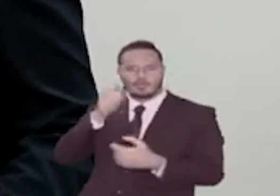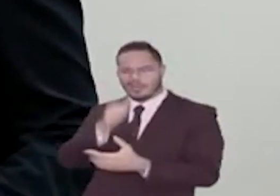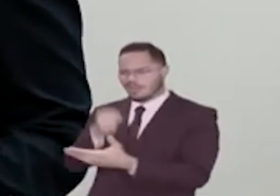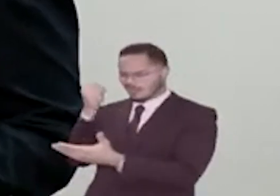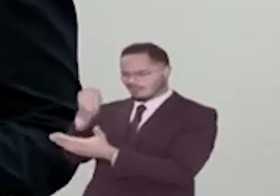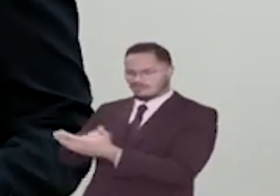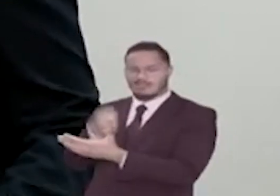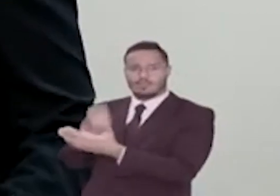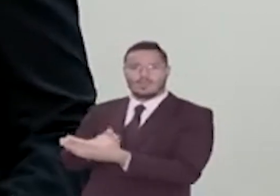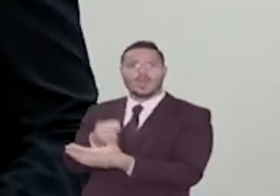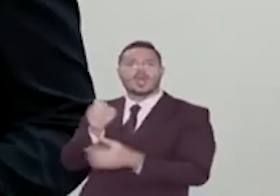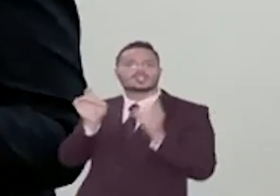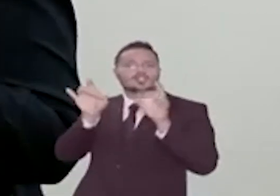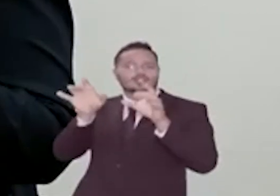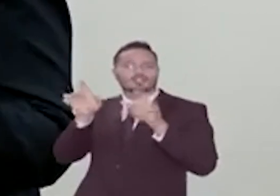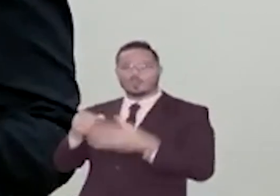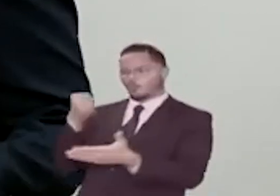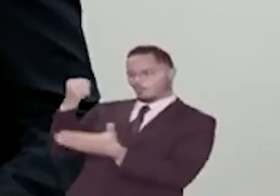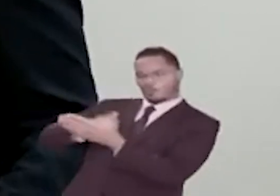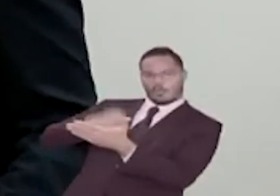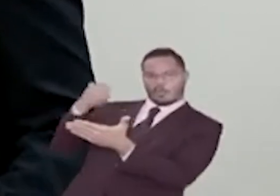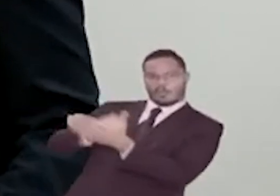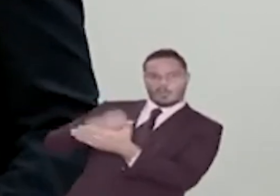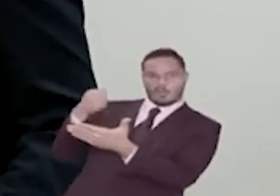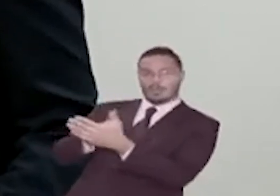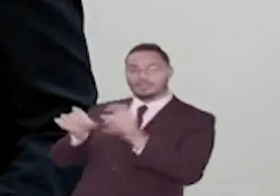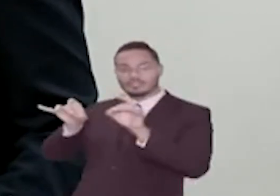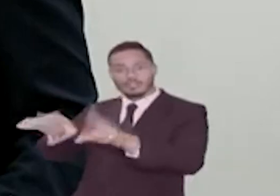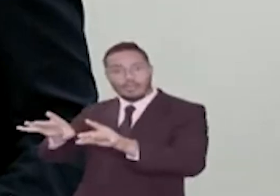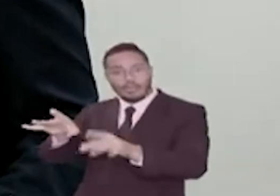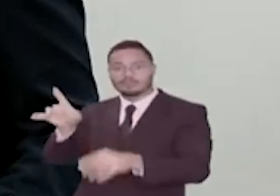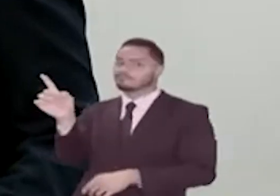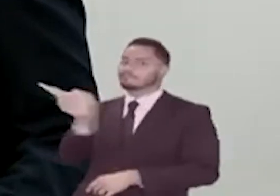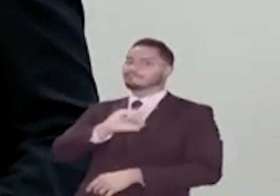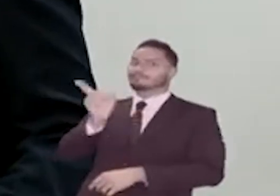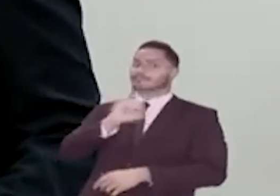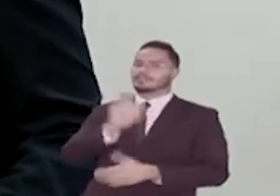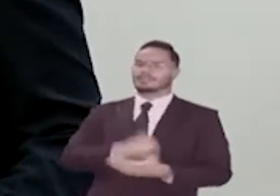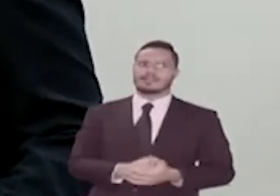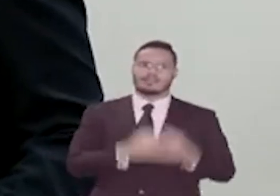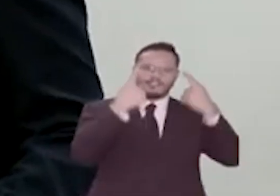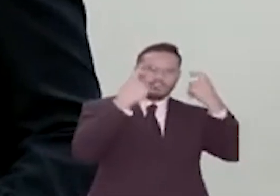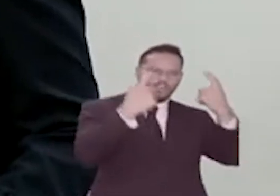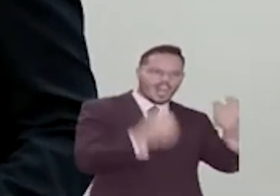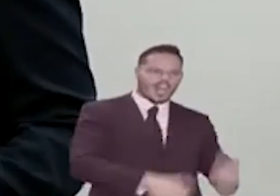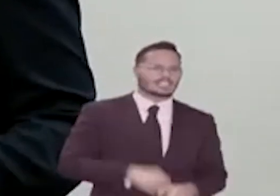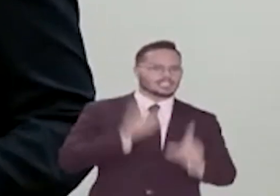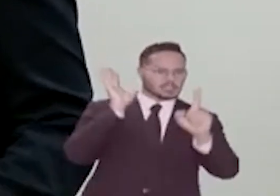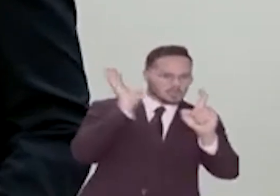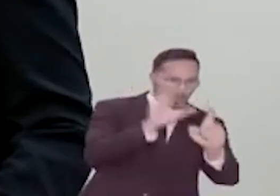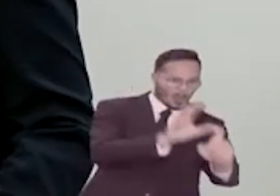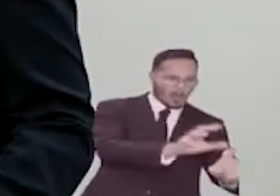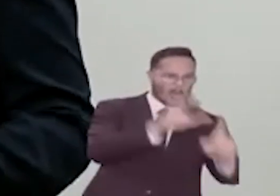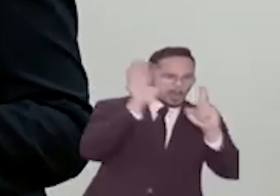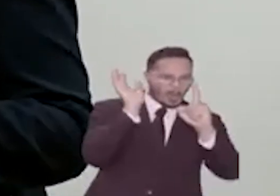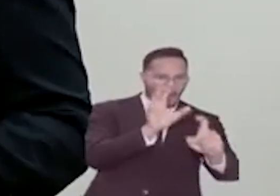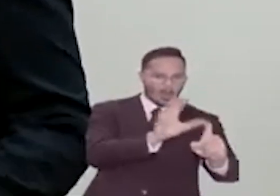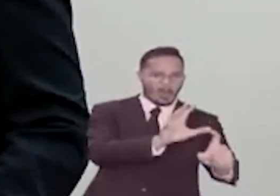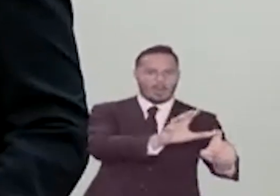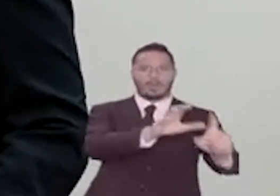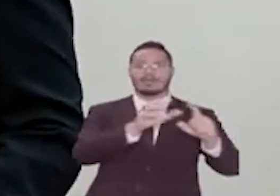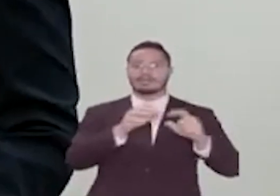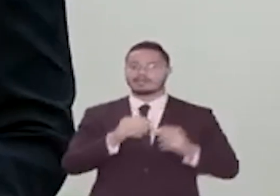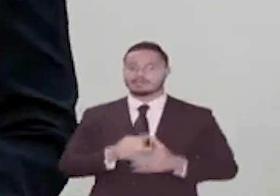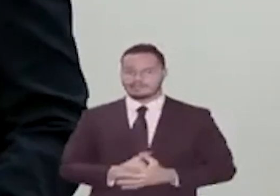que é comumente conhecida, a agressão física. Também existe a violência psicológica, a violência moral, a